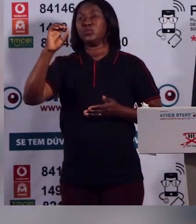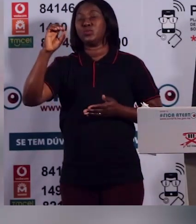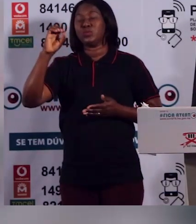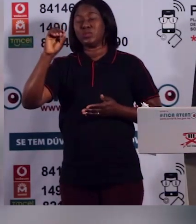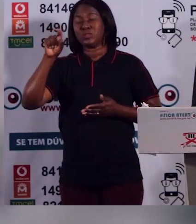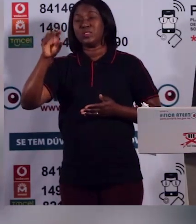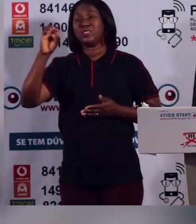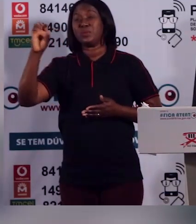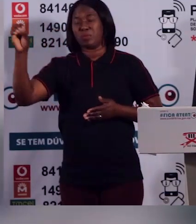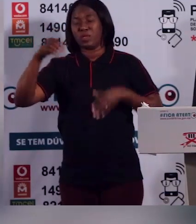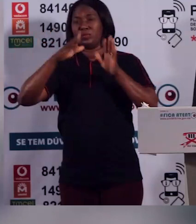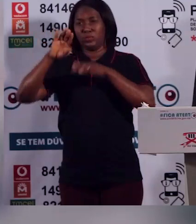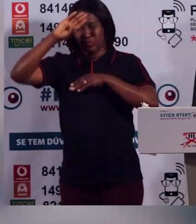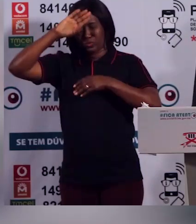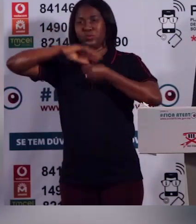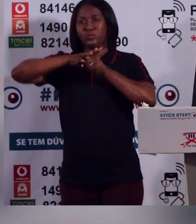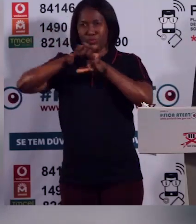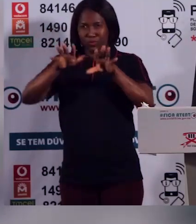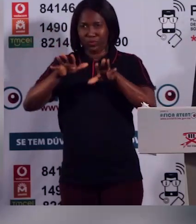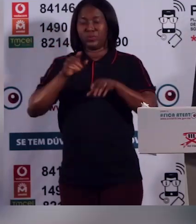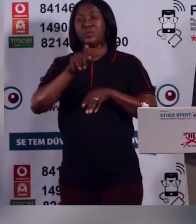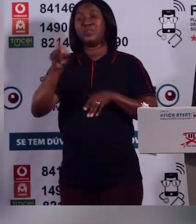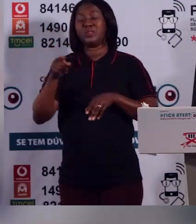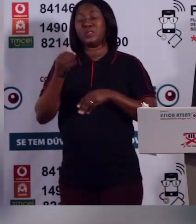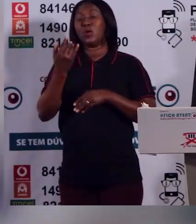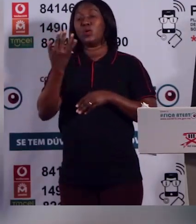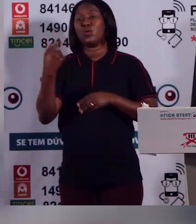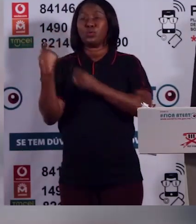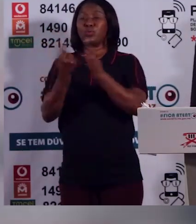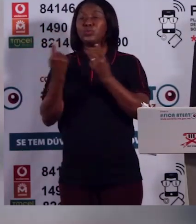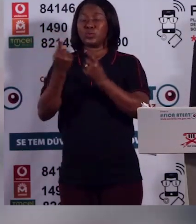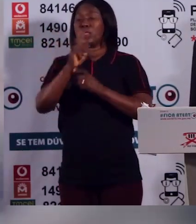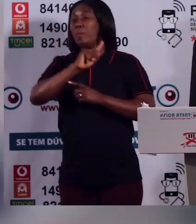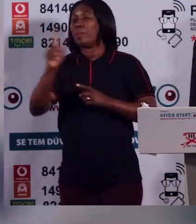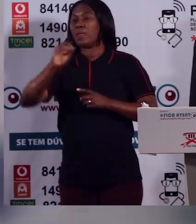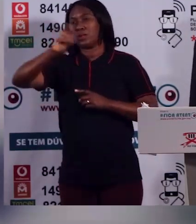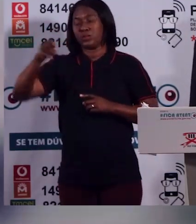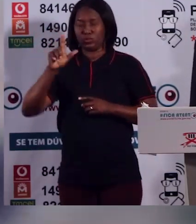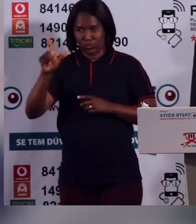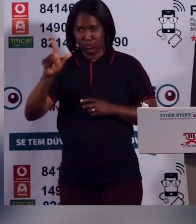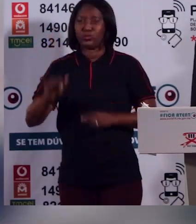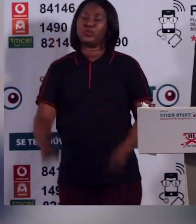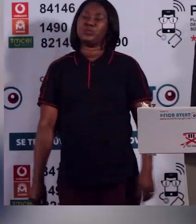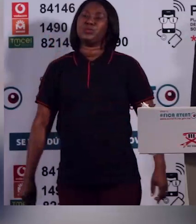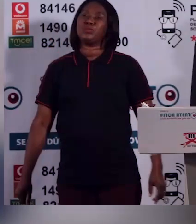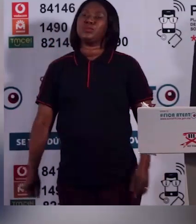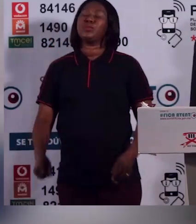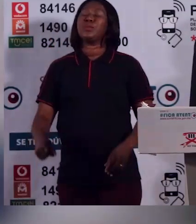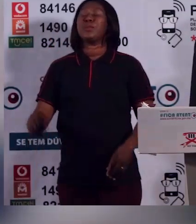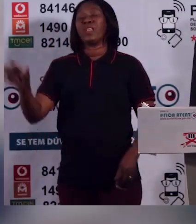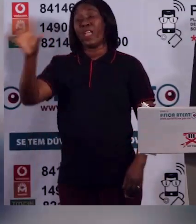Covid-19. Portanto, esse é o número de casos em cada dia do mês de julho. No nosso